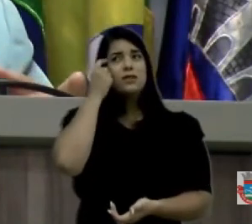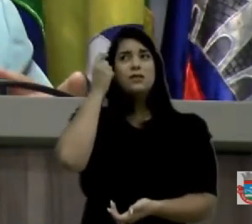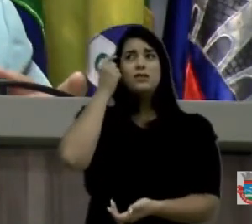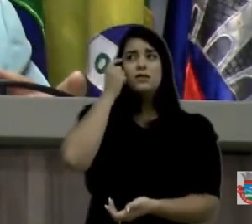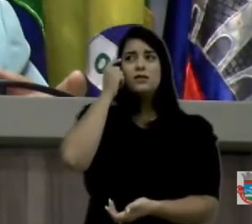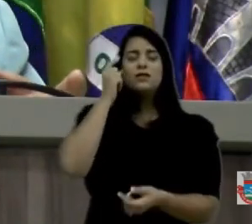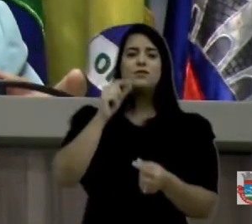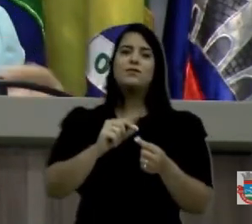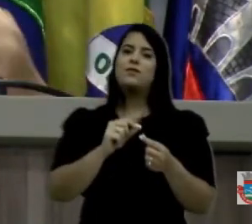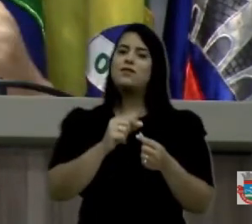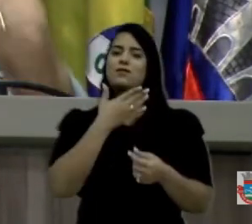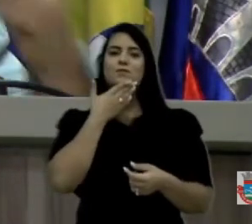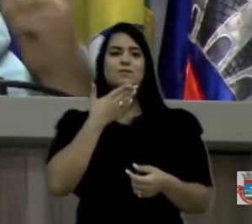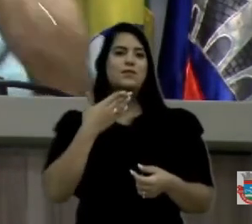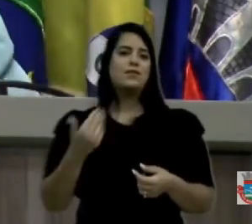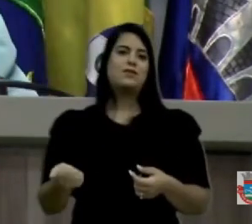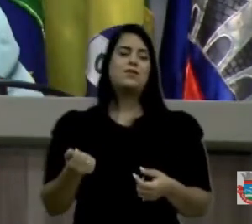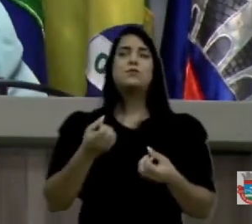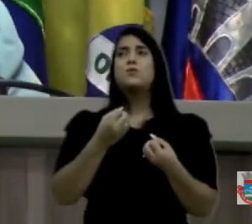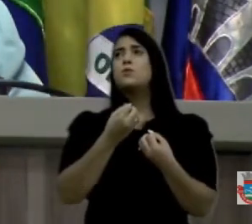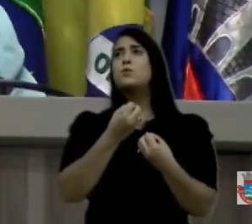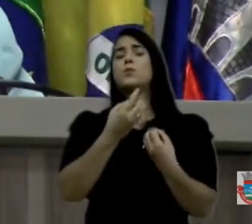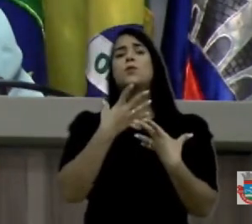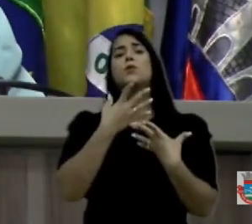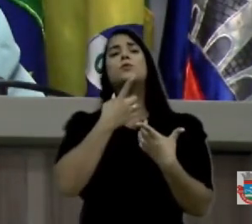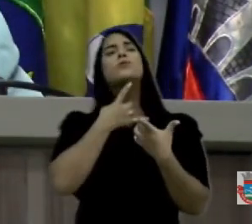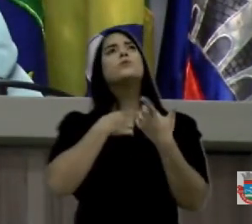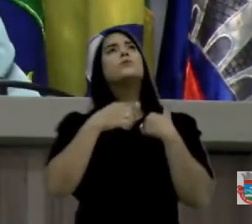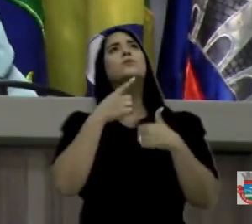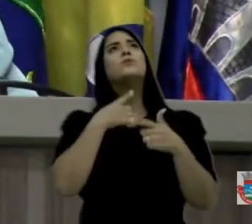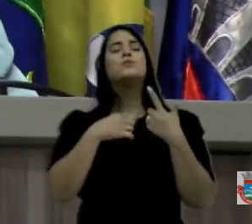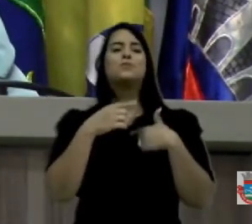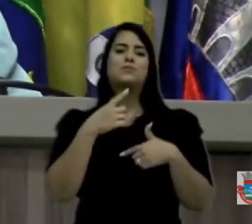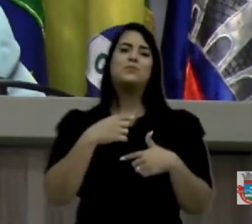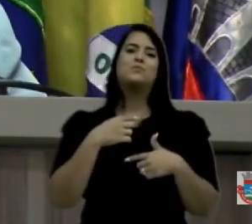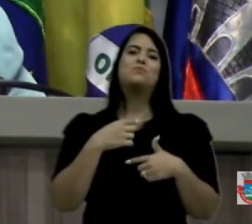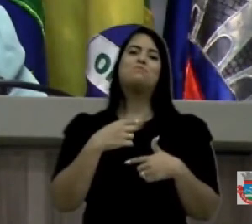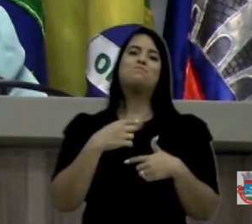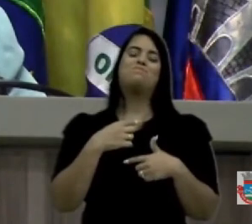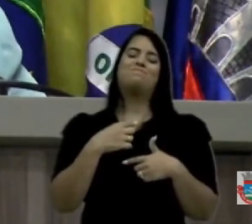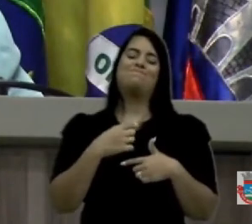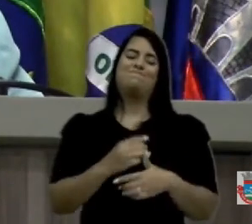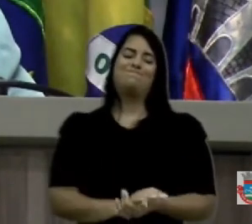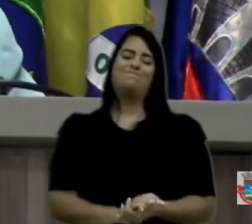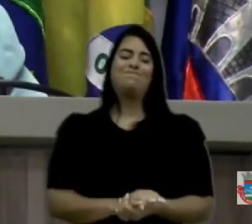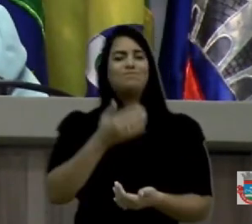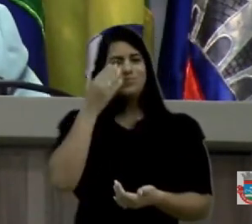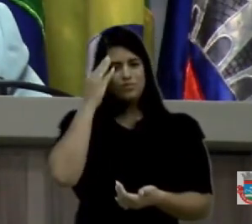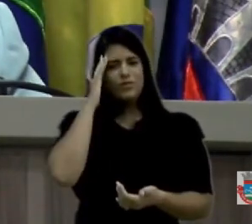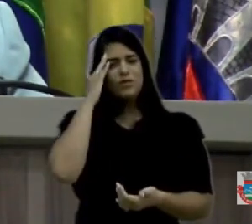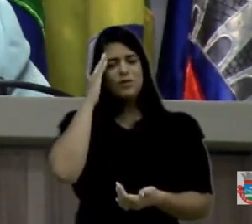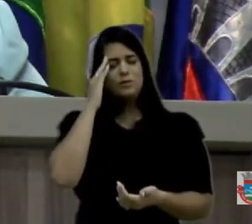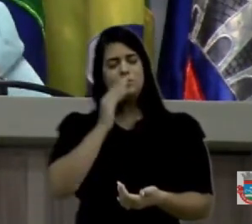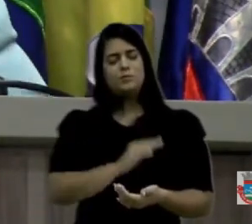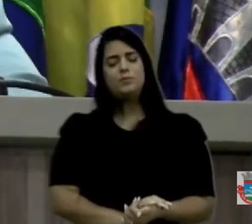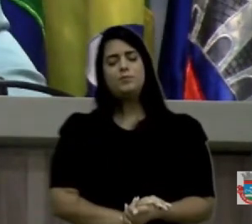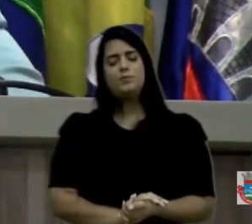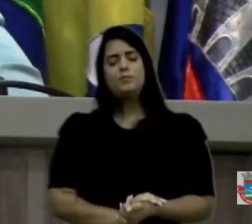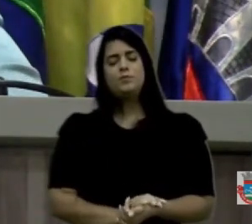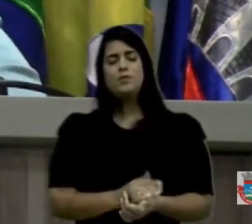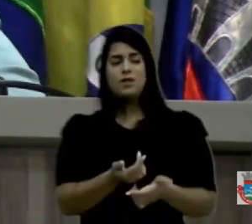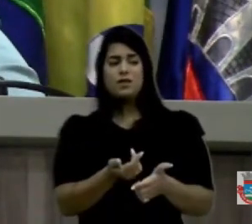melhor e tem a boa vontade já tem a metade concluída e a outra metade se corre atrás